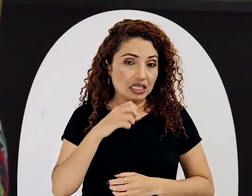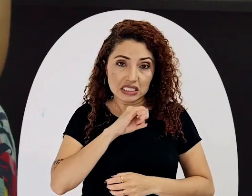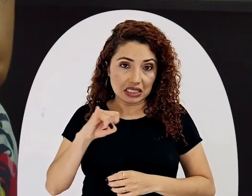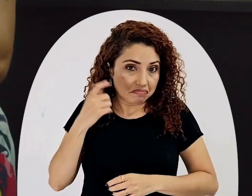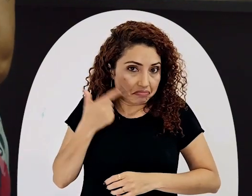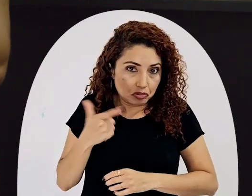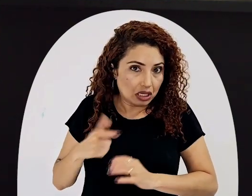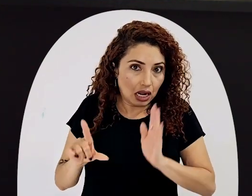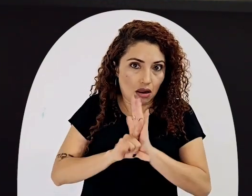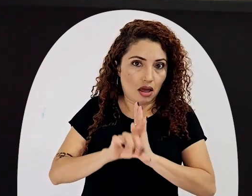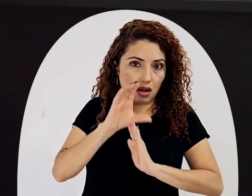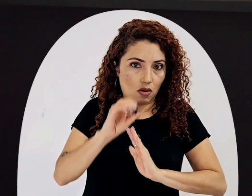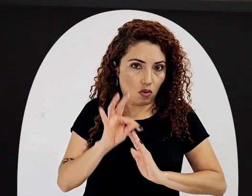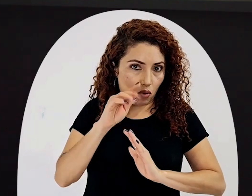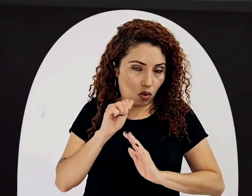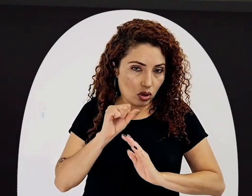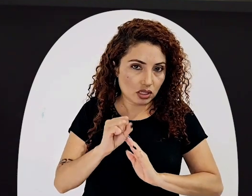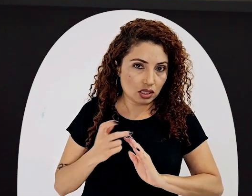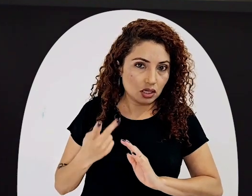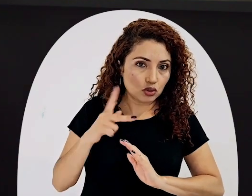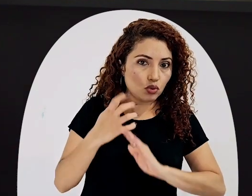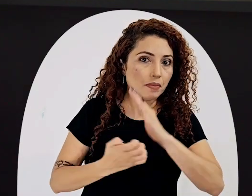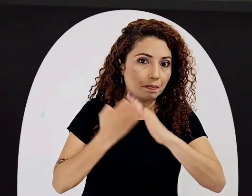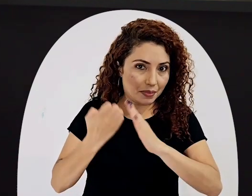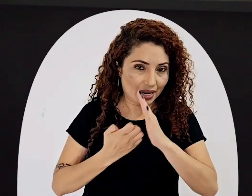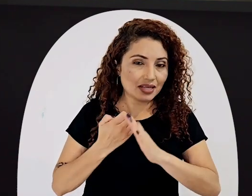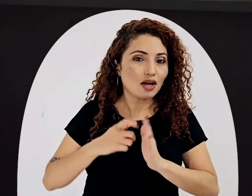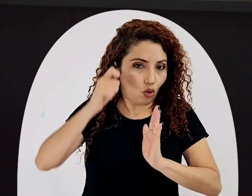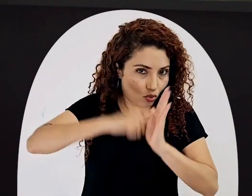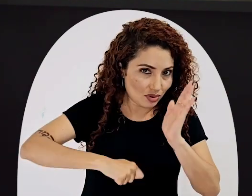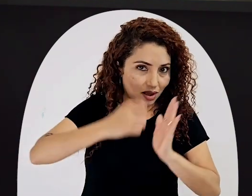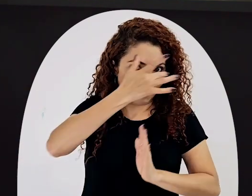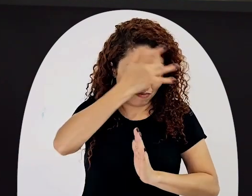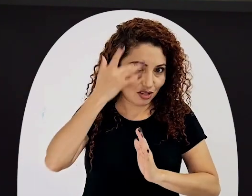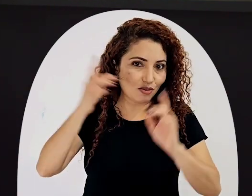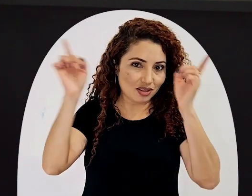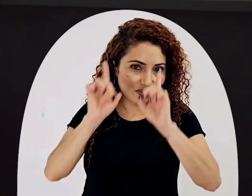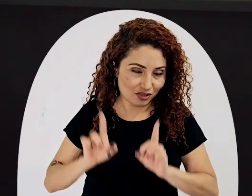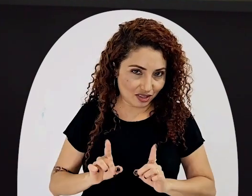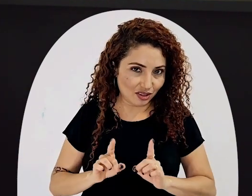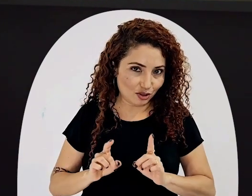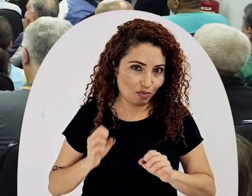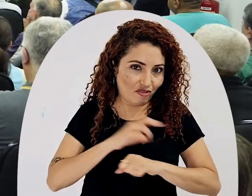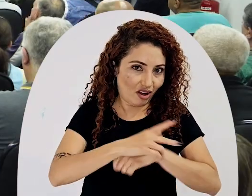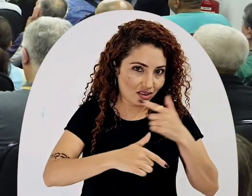a tua organização, teria ali pessoas com deficiência trabalhando?